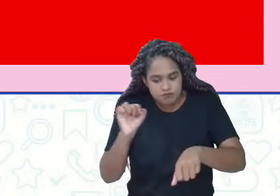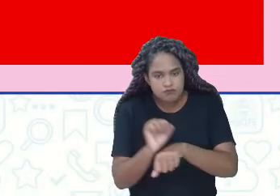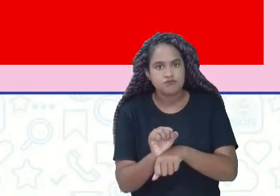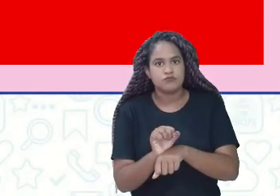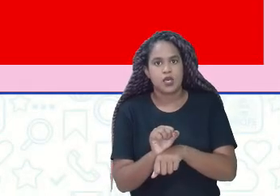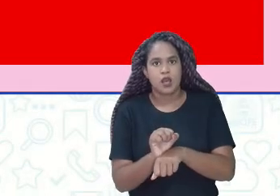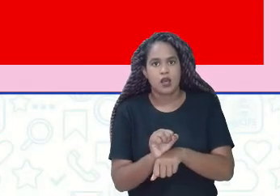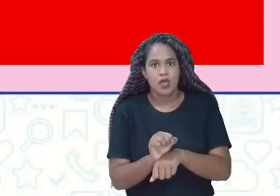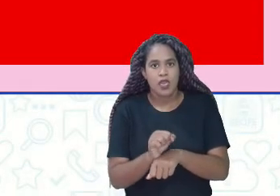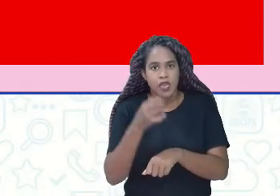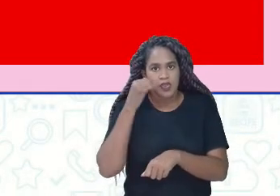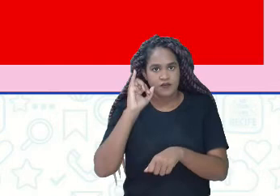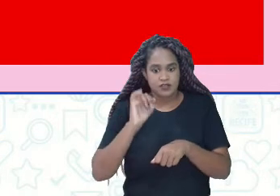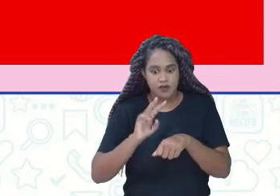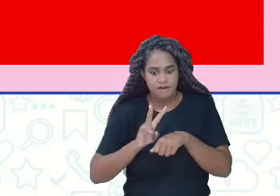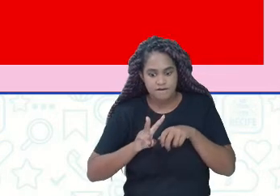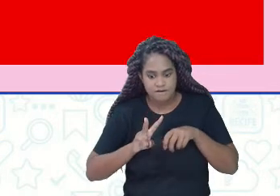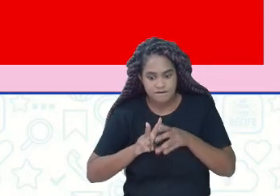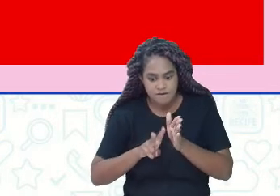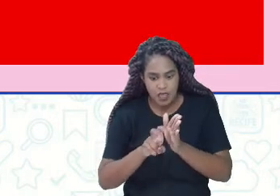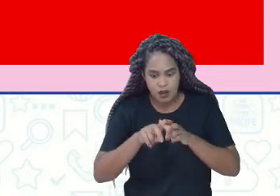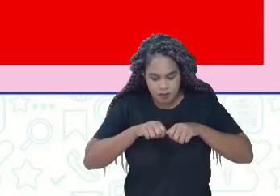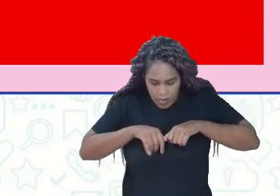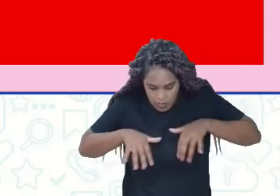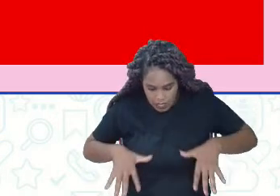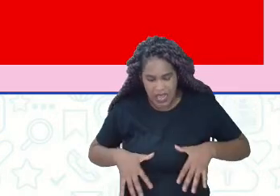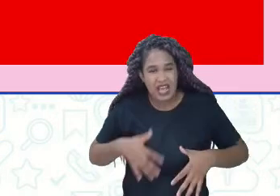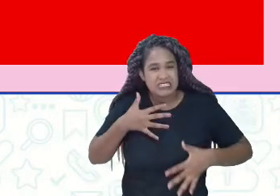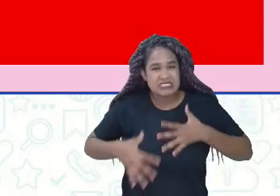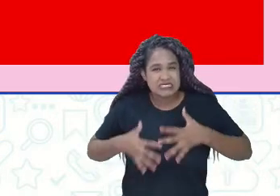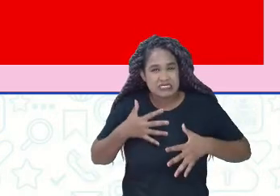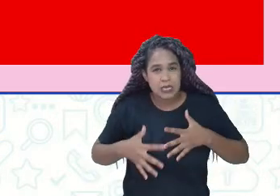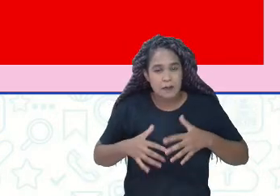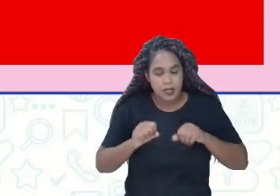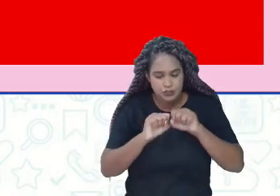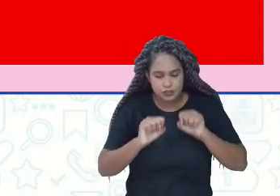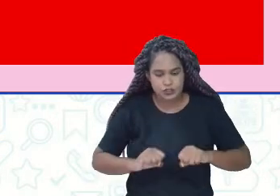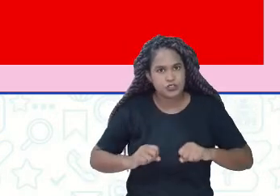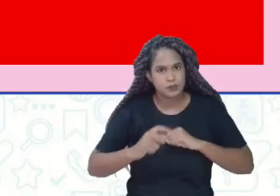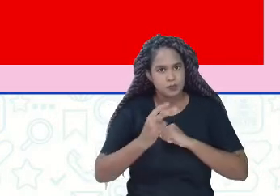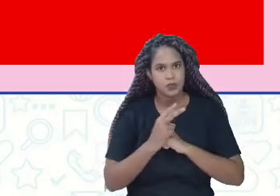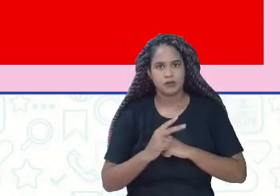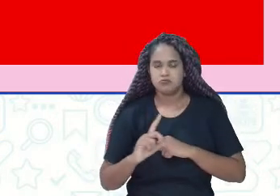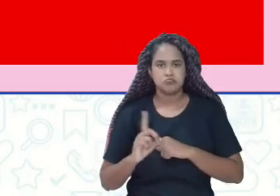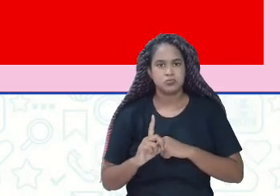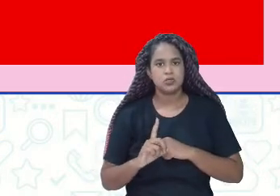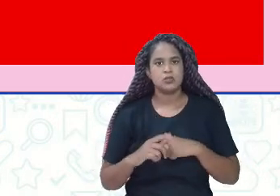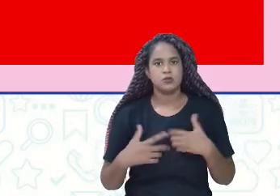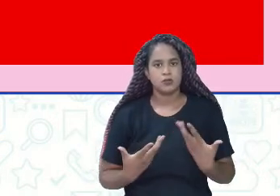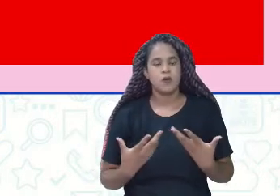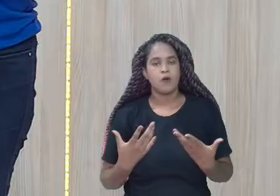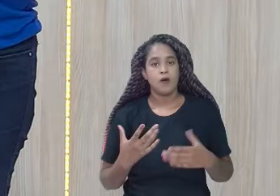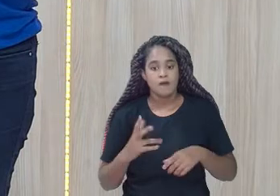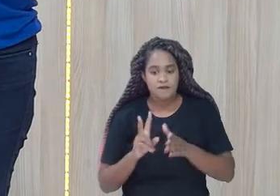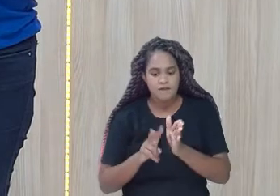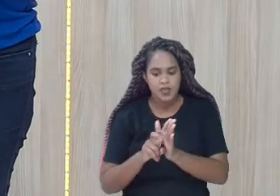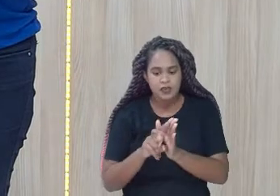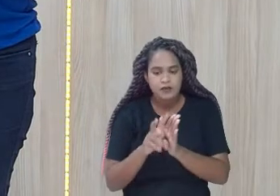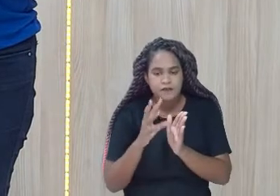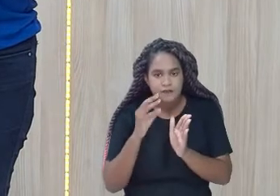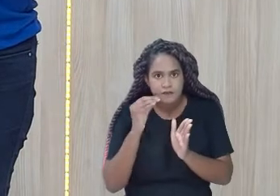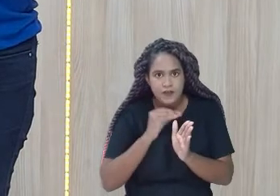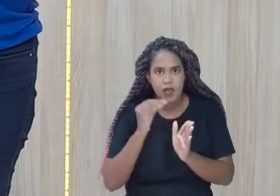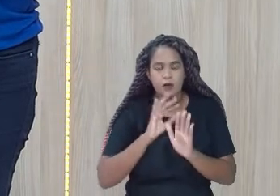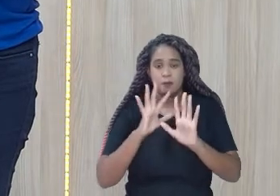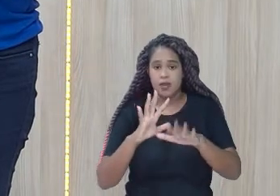vírus não vá desenvolver e não vá atrapalhar o nosso sistema imunológico. Então, ele dá uma enfraquecida, mas não leva à